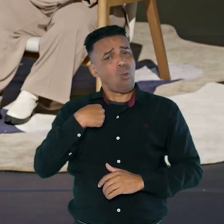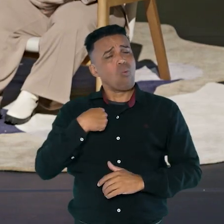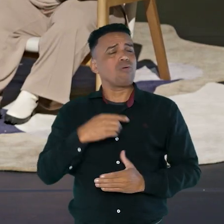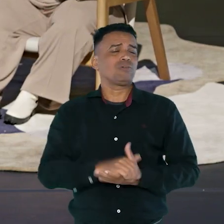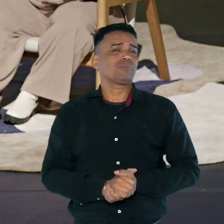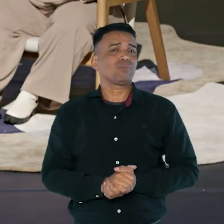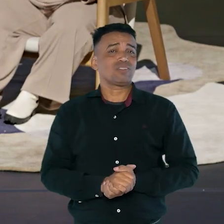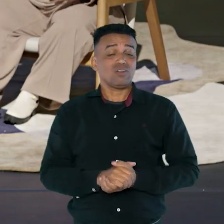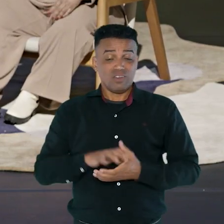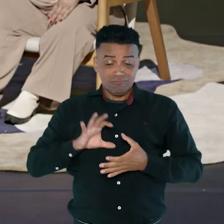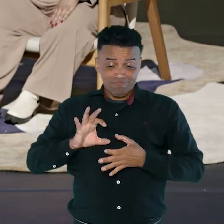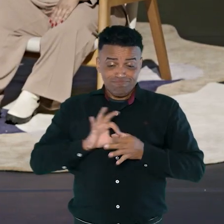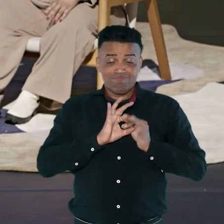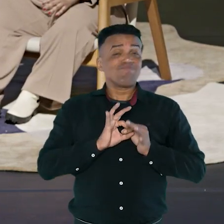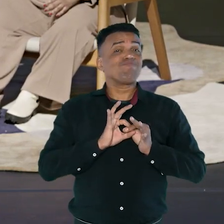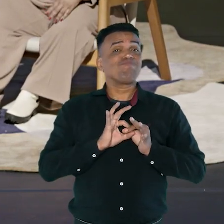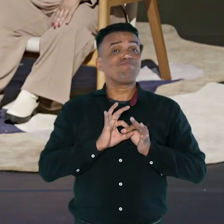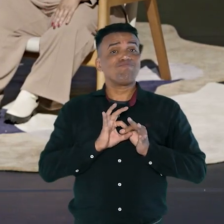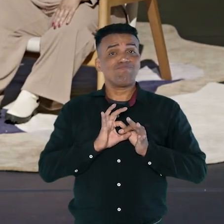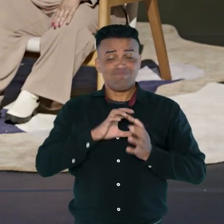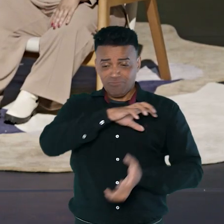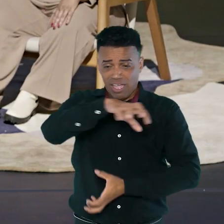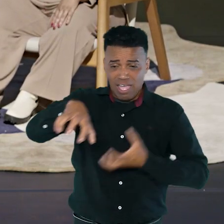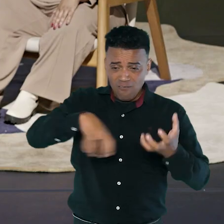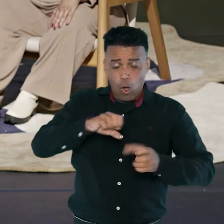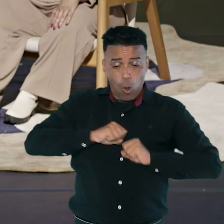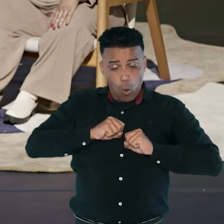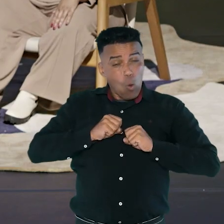Isso vem de muito ódio, muita revolta.